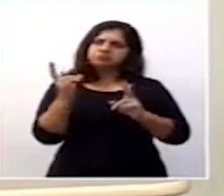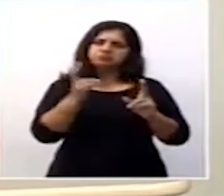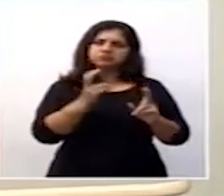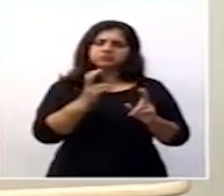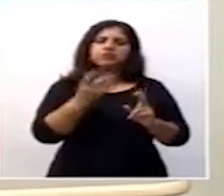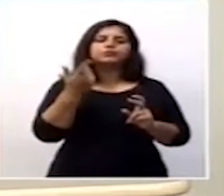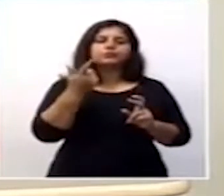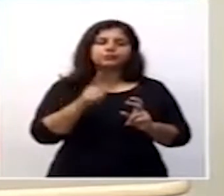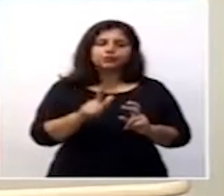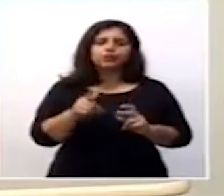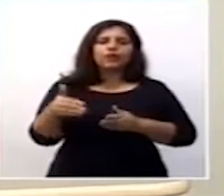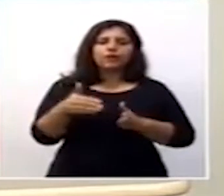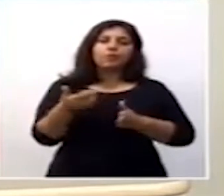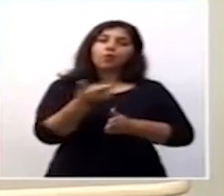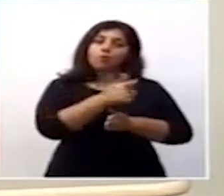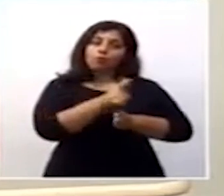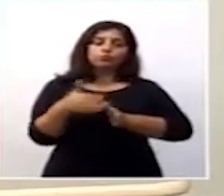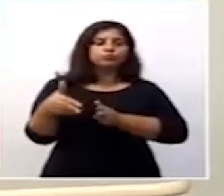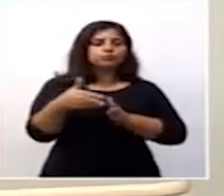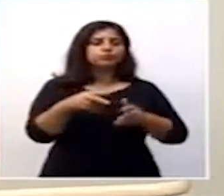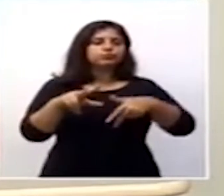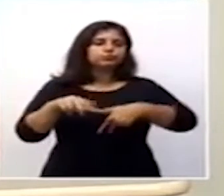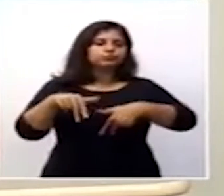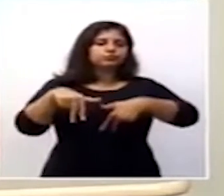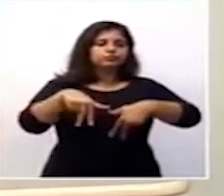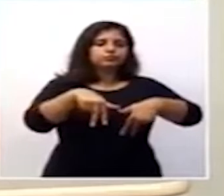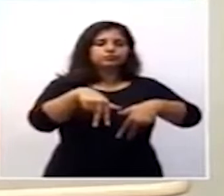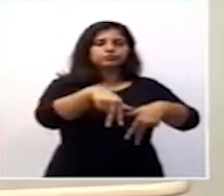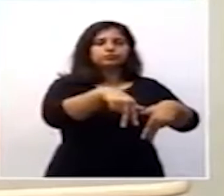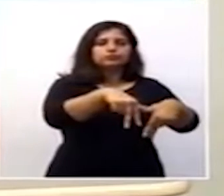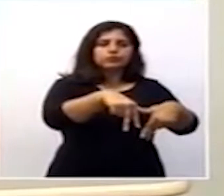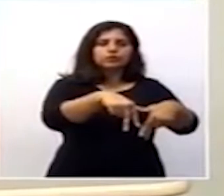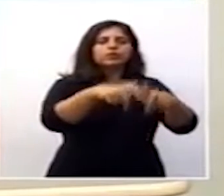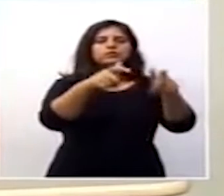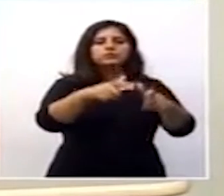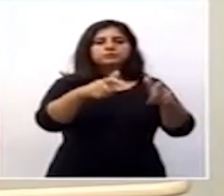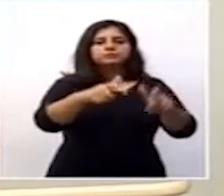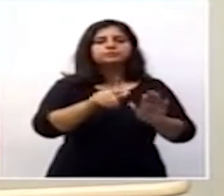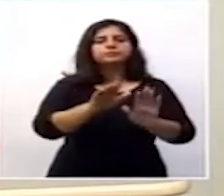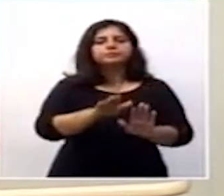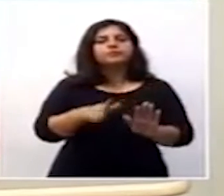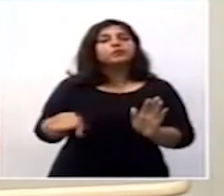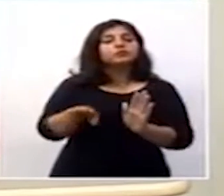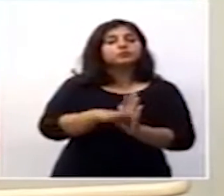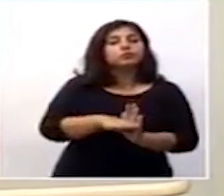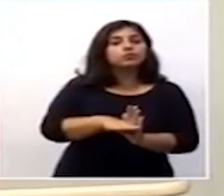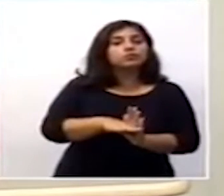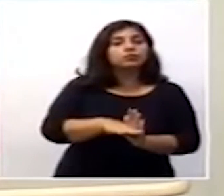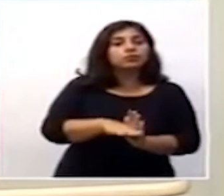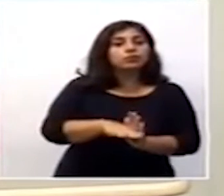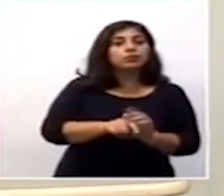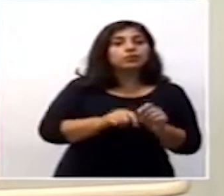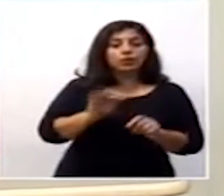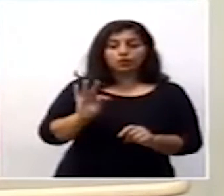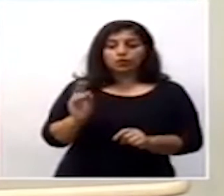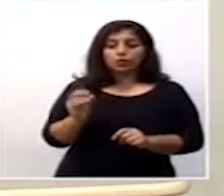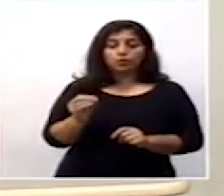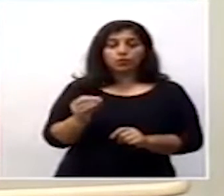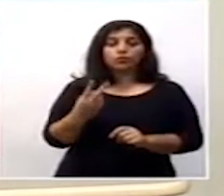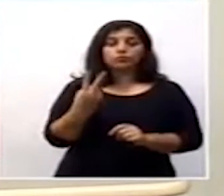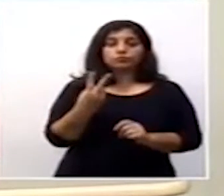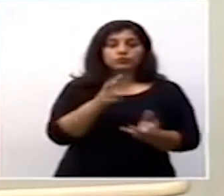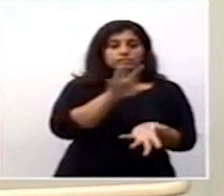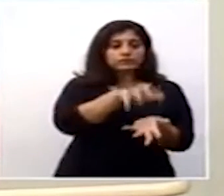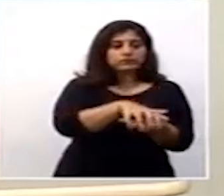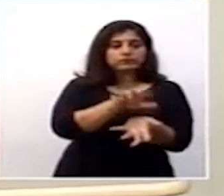os dois mudaram o caminho, chegaram até a clareira. Quando eles chegaram, o Tonho ele montou 2